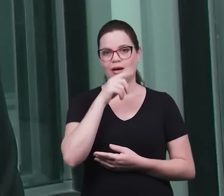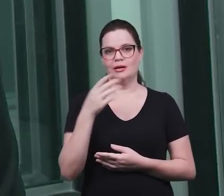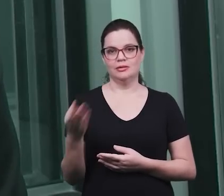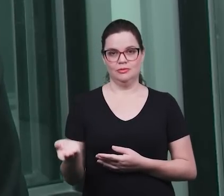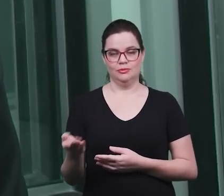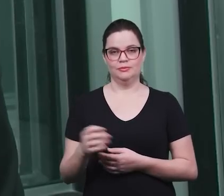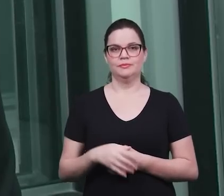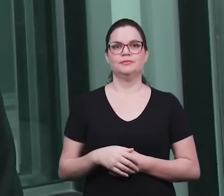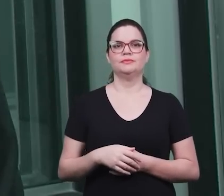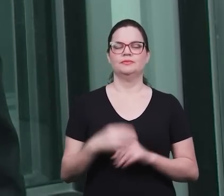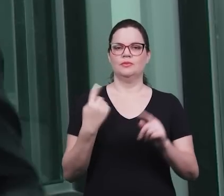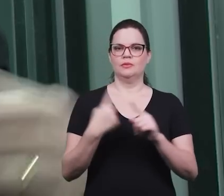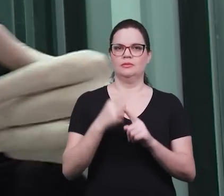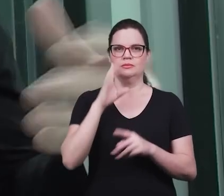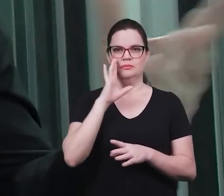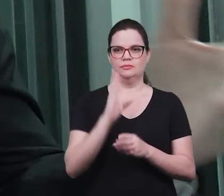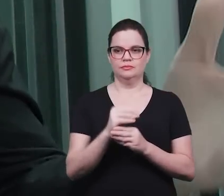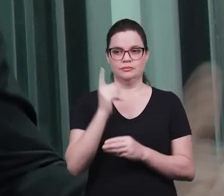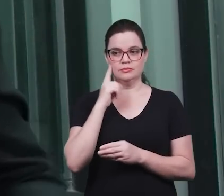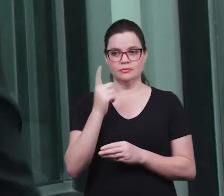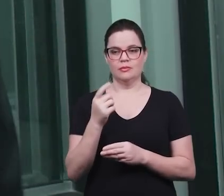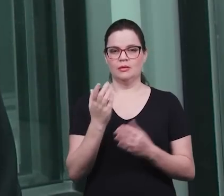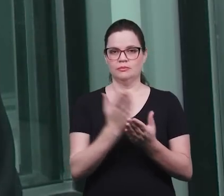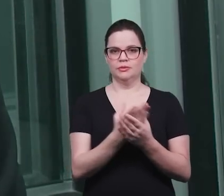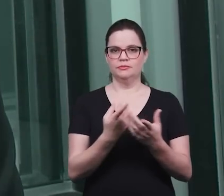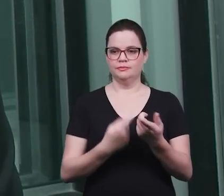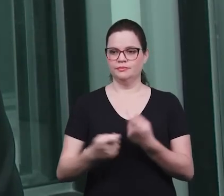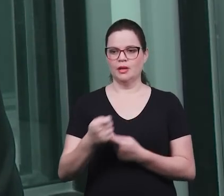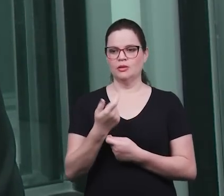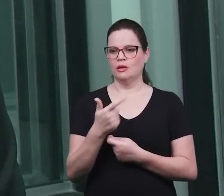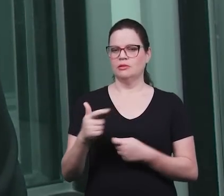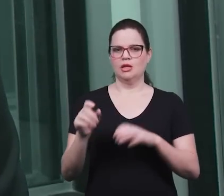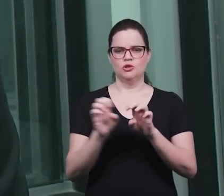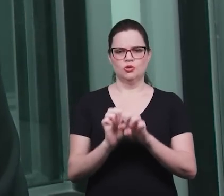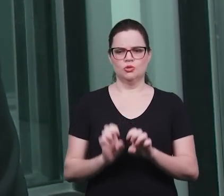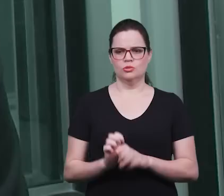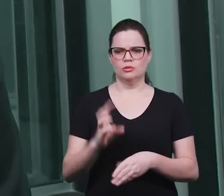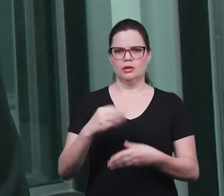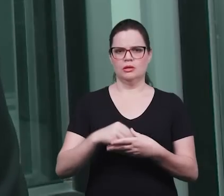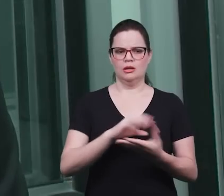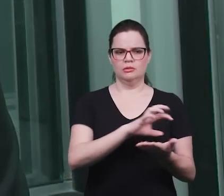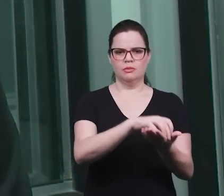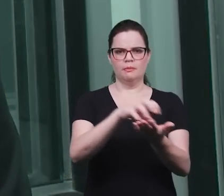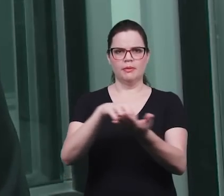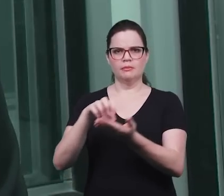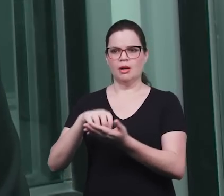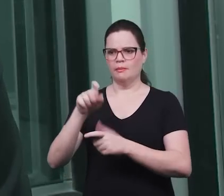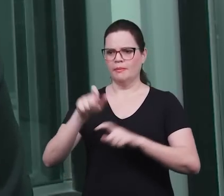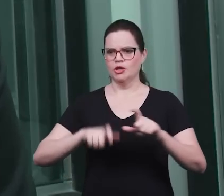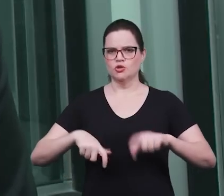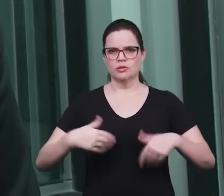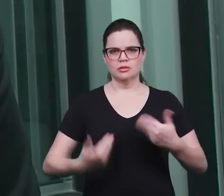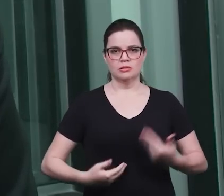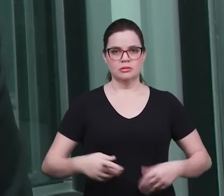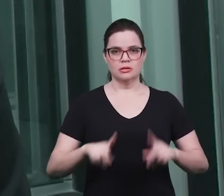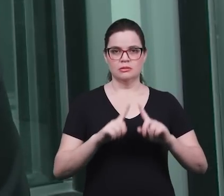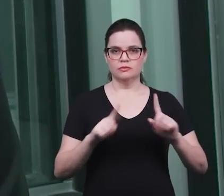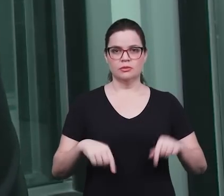no processo administrativo, na falta de estrutura nas agências, na falta de pessoal e,